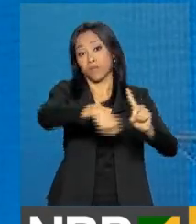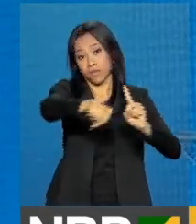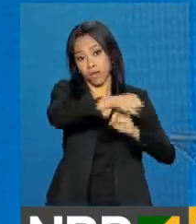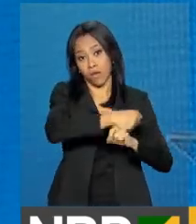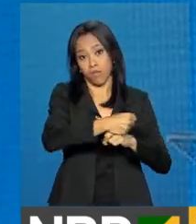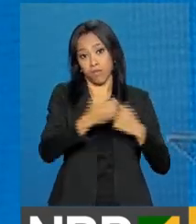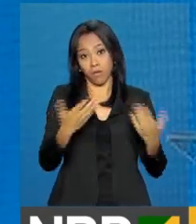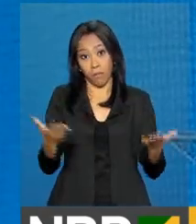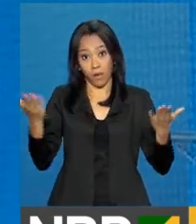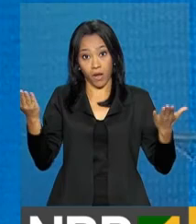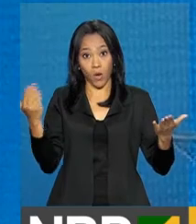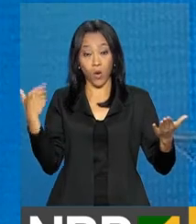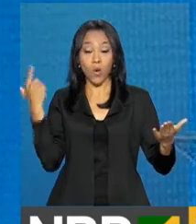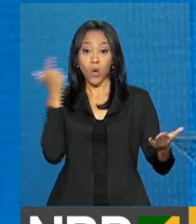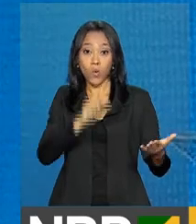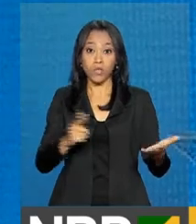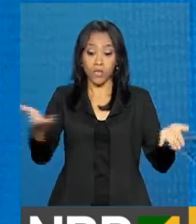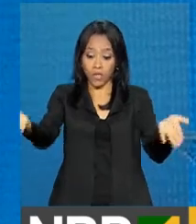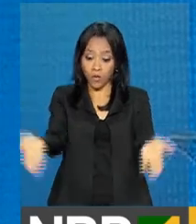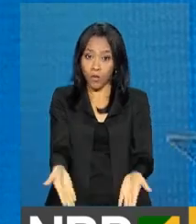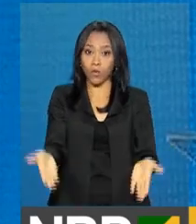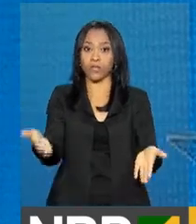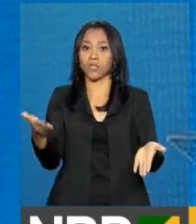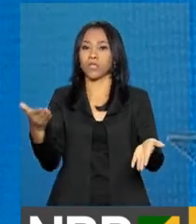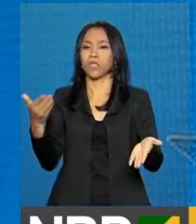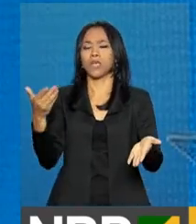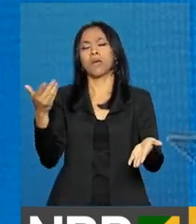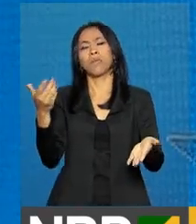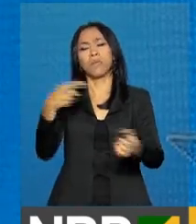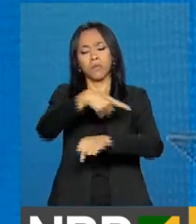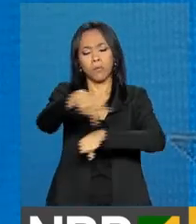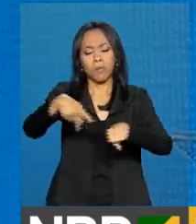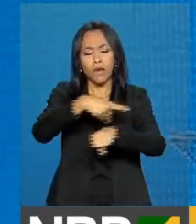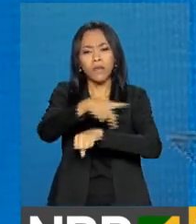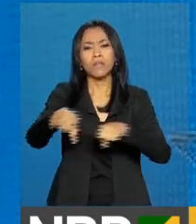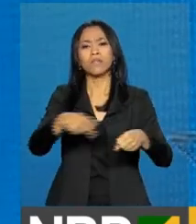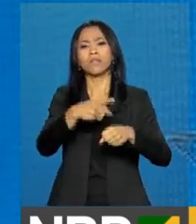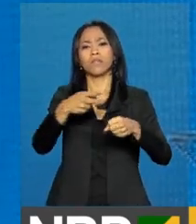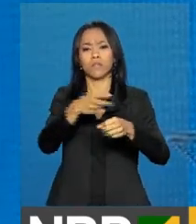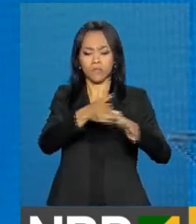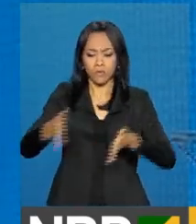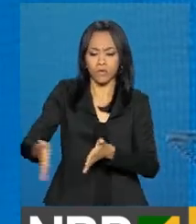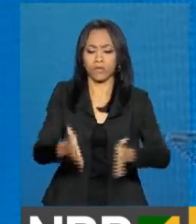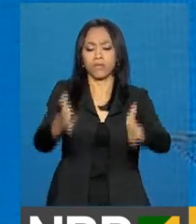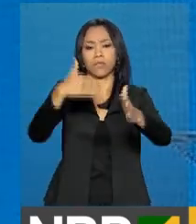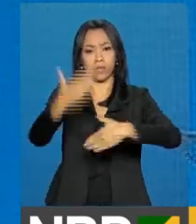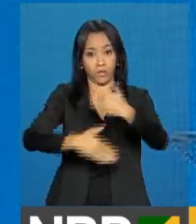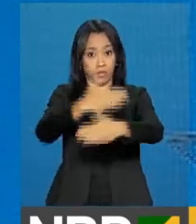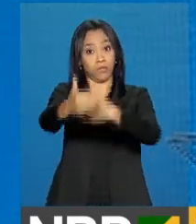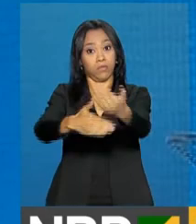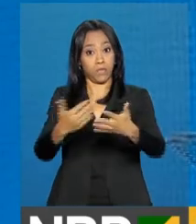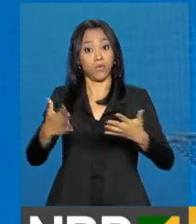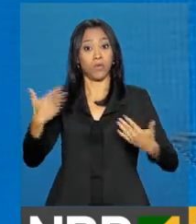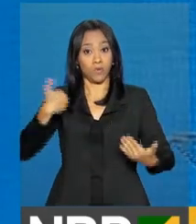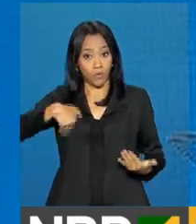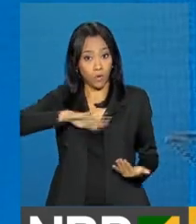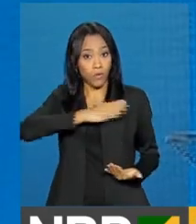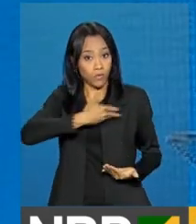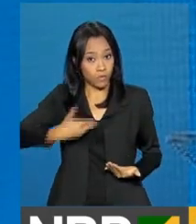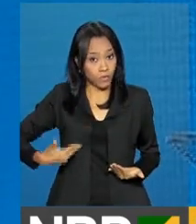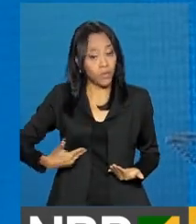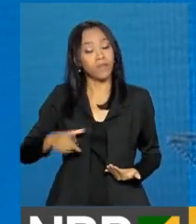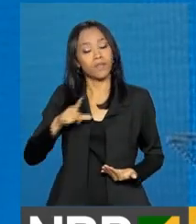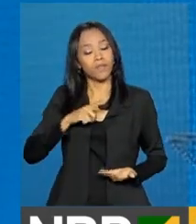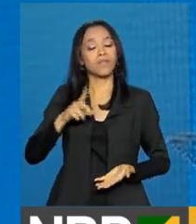chegar onde chegamos, para recolocar o Brasil no rumo do desenvolvimento, o nosso governo tem